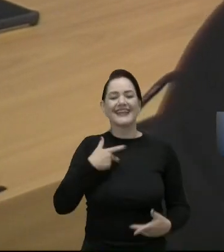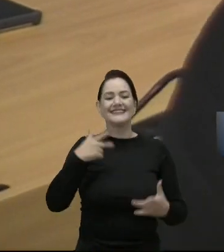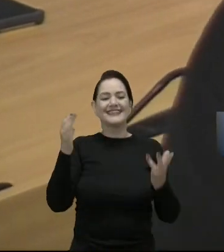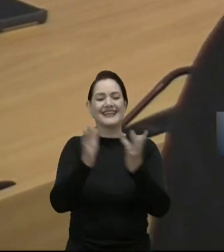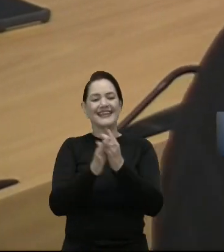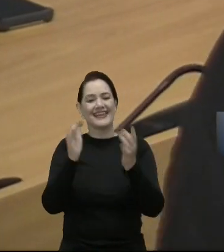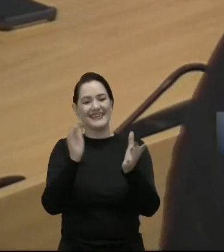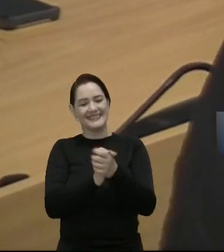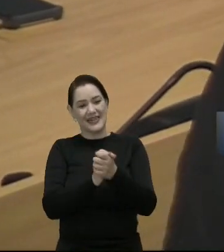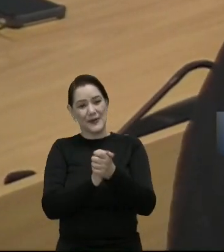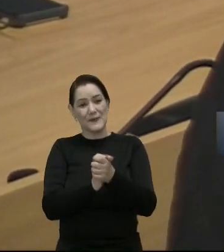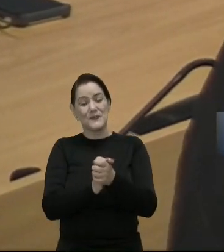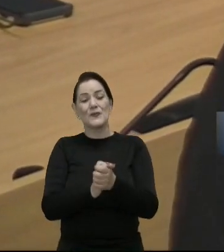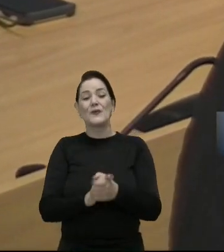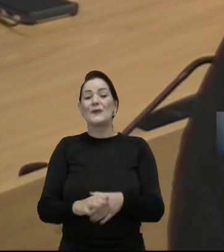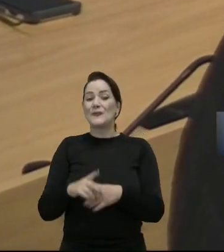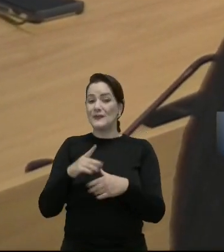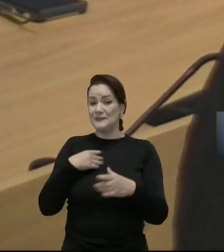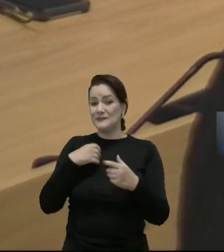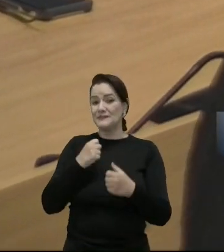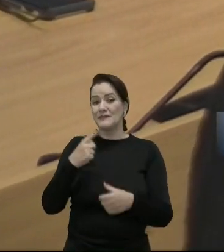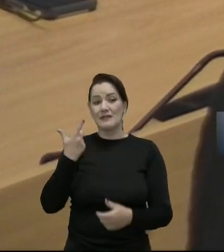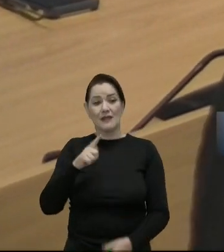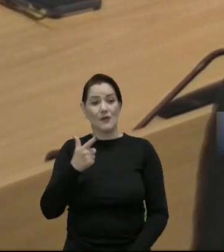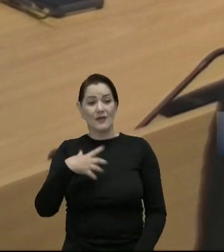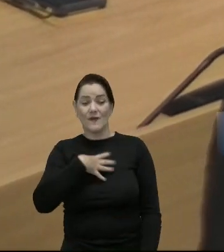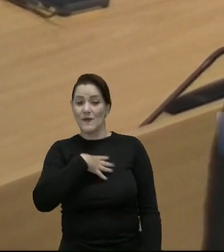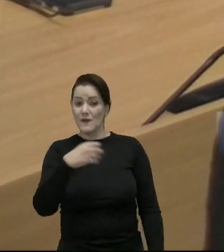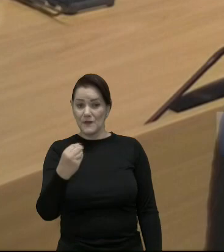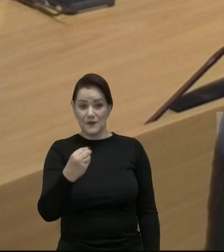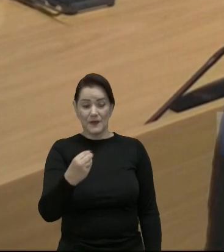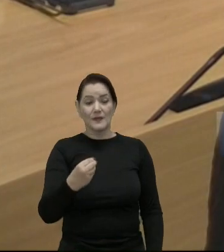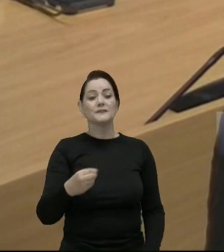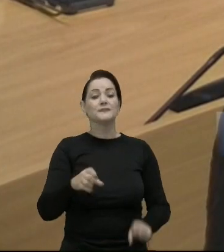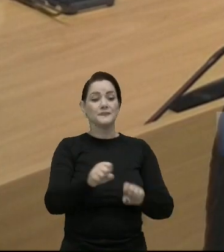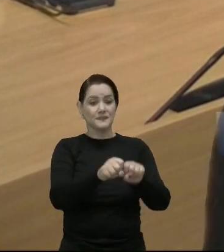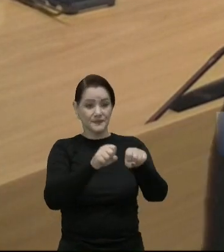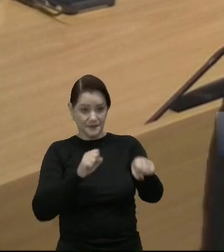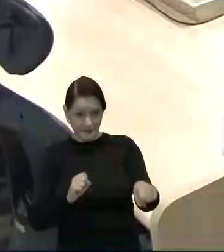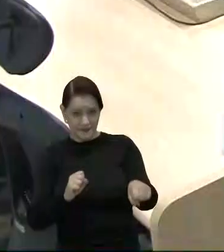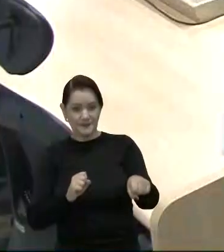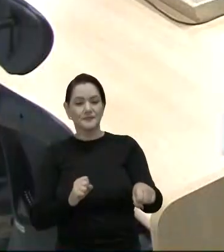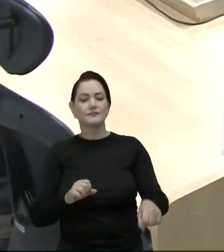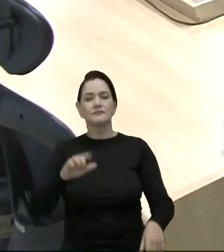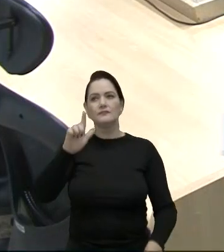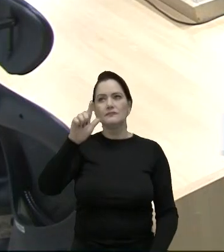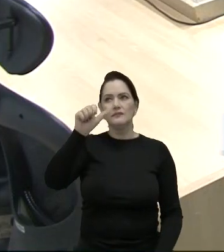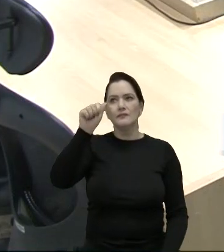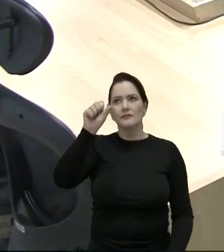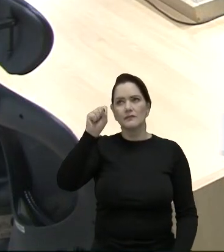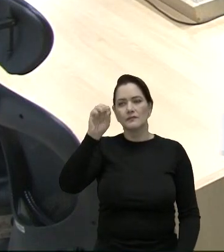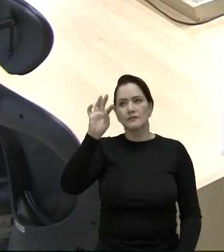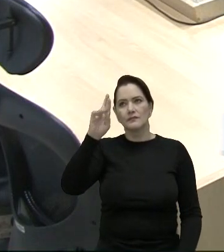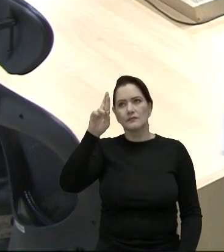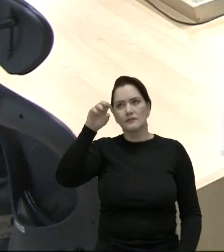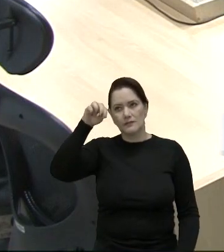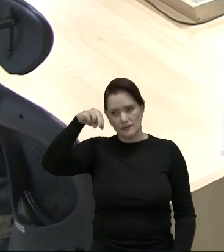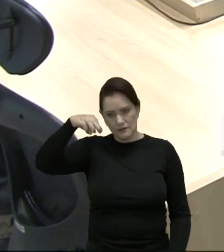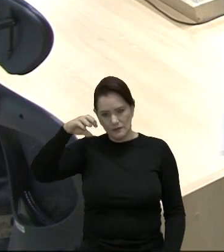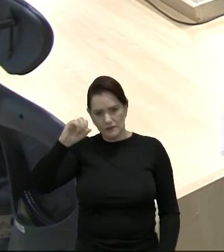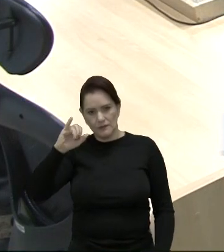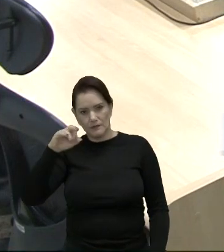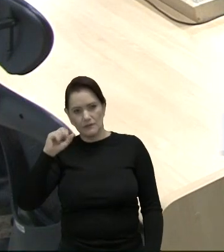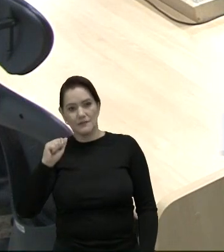com a sua sócia. Não tem filhos. É formado em gastronomia pelo Senac de Campo do Jordão, passou por